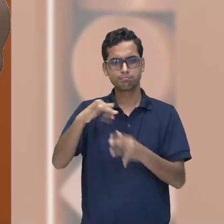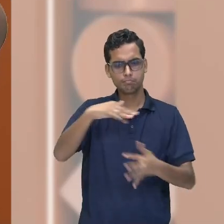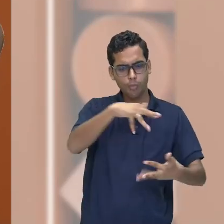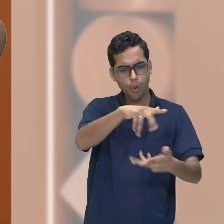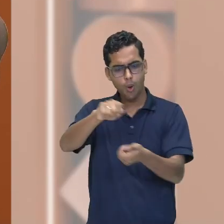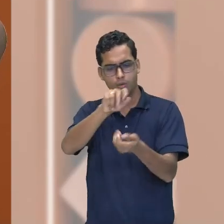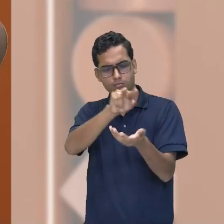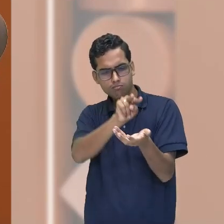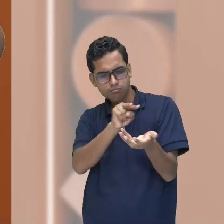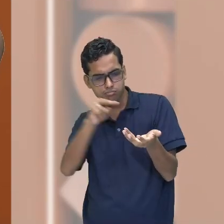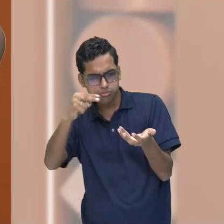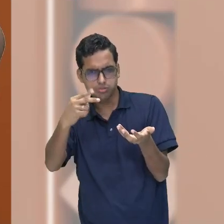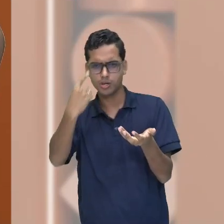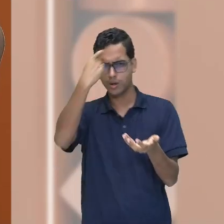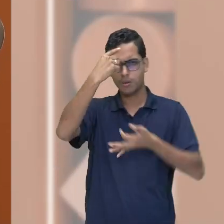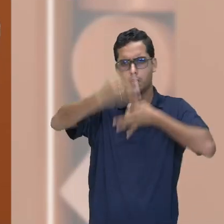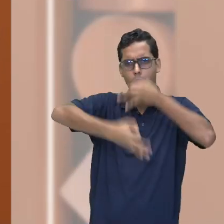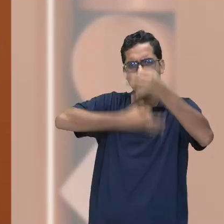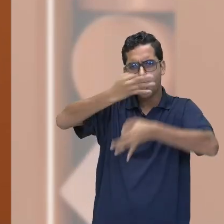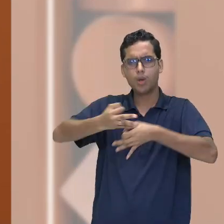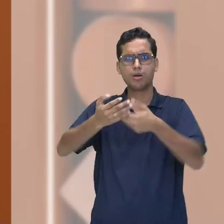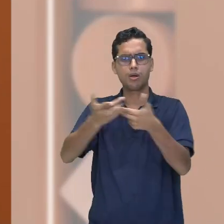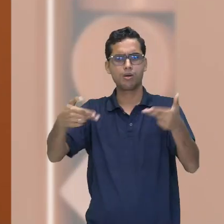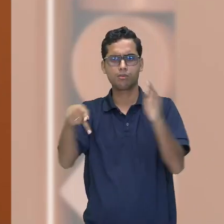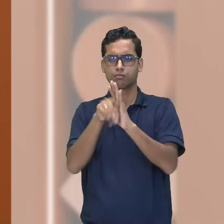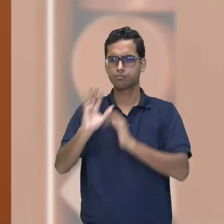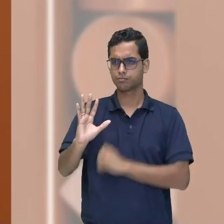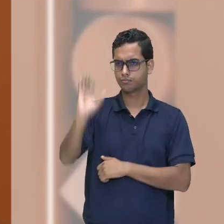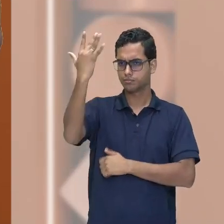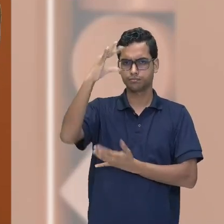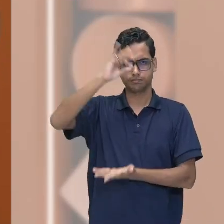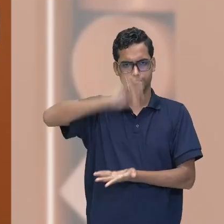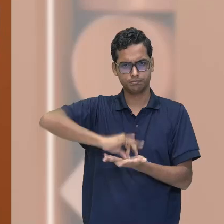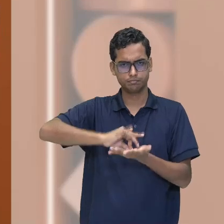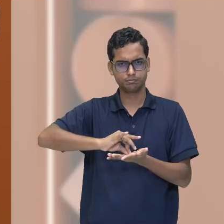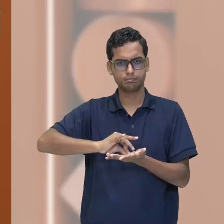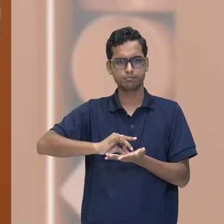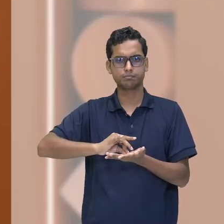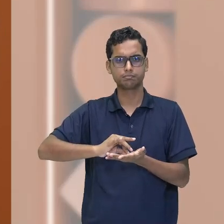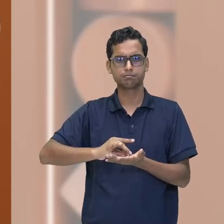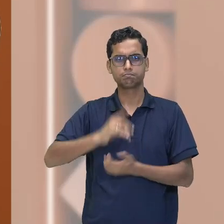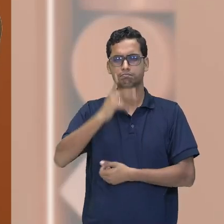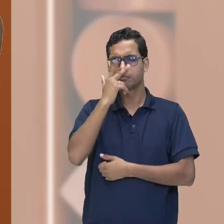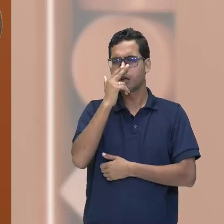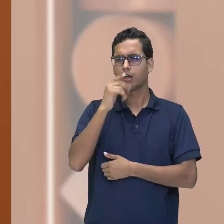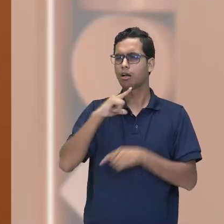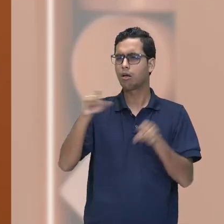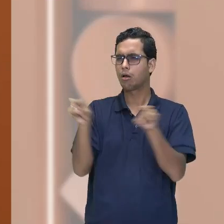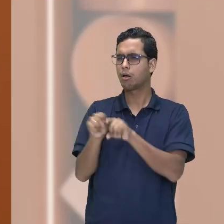pensamento mais crítico acerca das coisas, como elas de fato funcionam. Então, aparentemente, um evento que não teria nada a